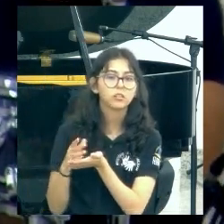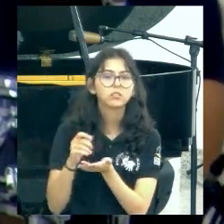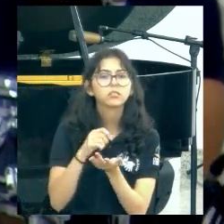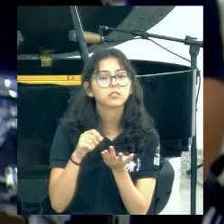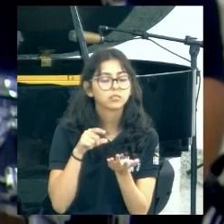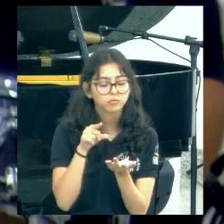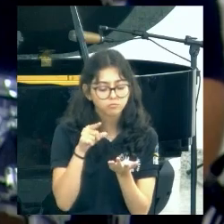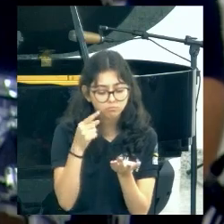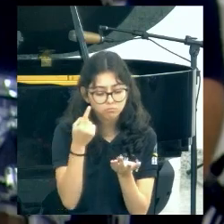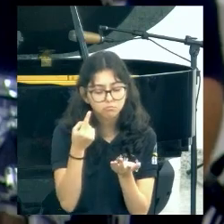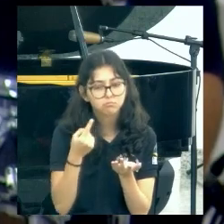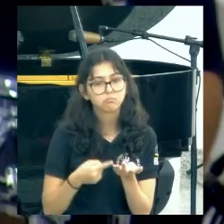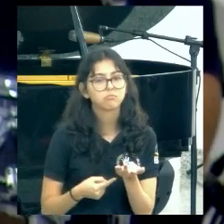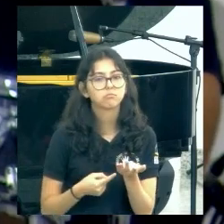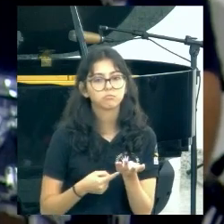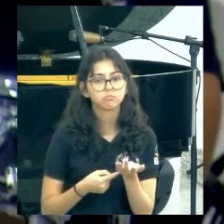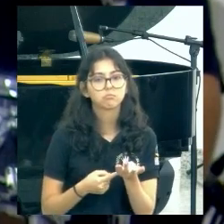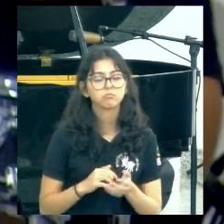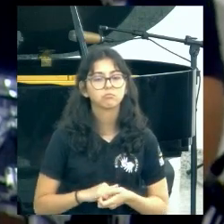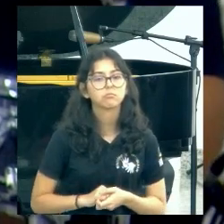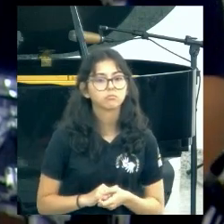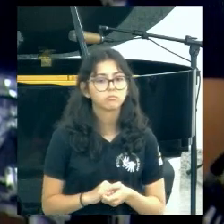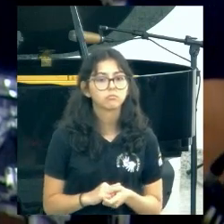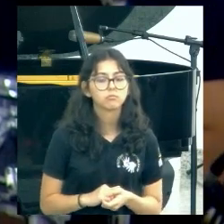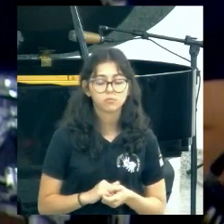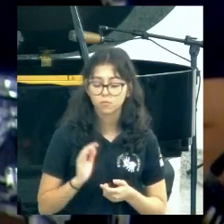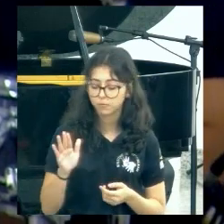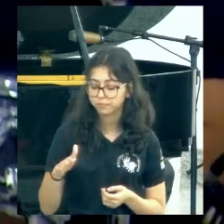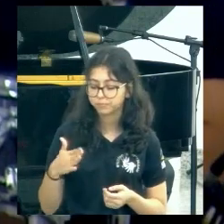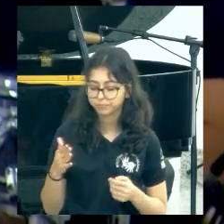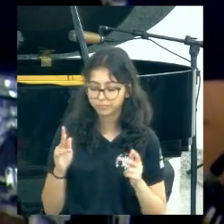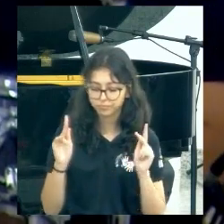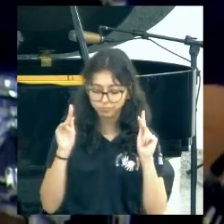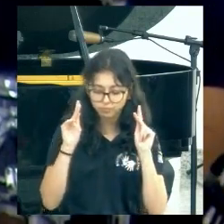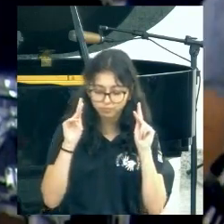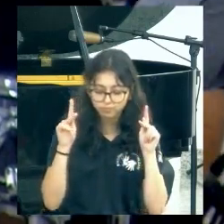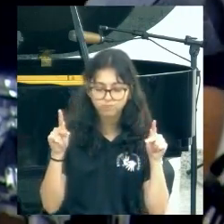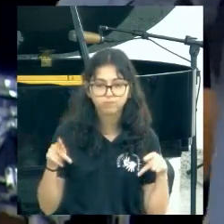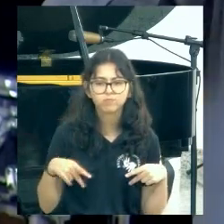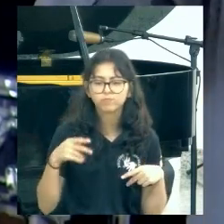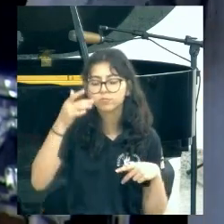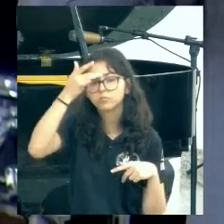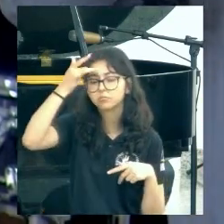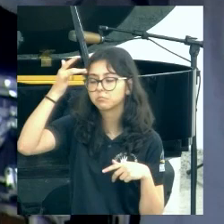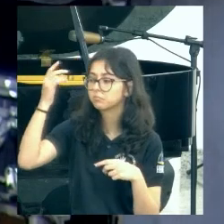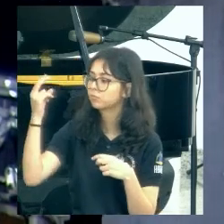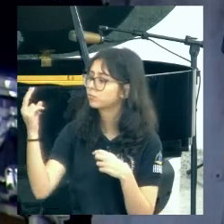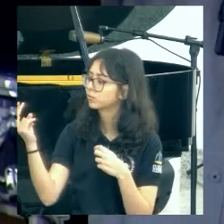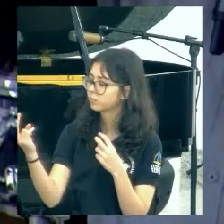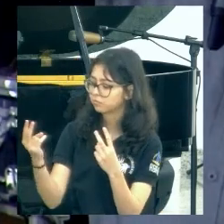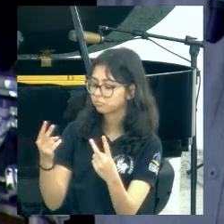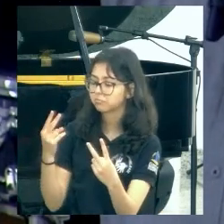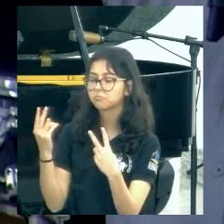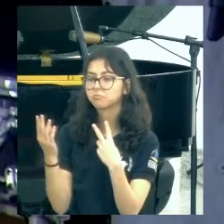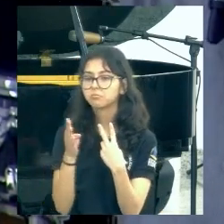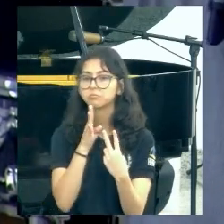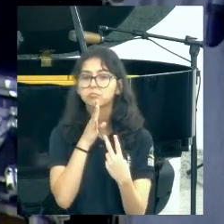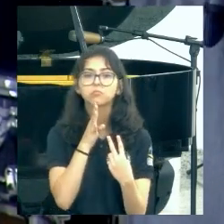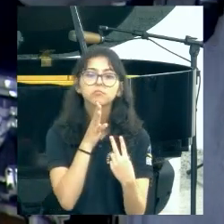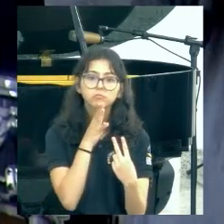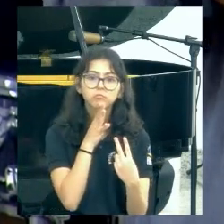foi? Lembra-se disso? Quando os homens lhe conhecem, sabe? Quando as pessoas lhe conhecem, quando abrem